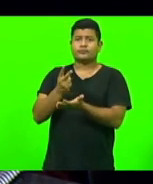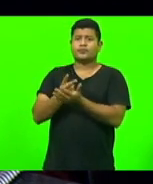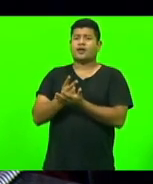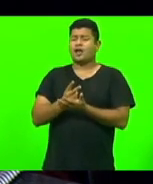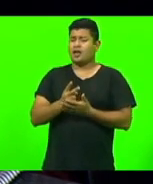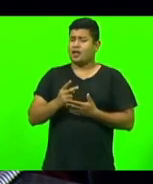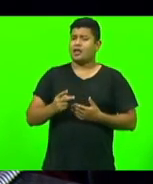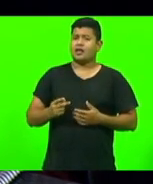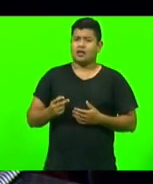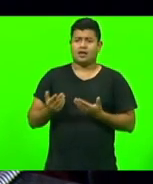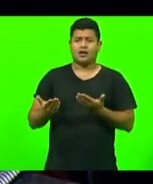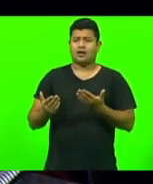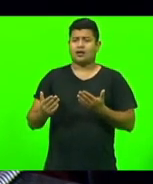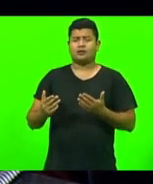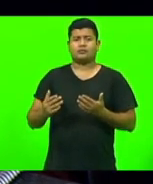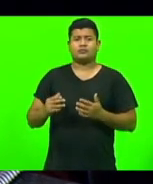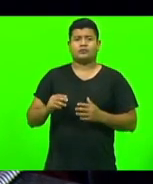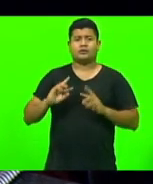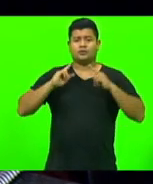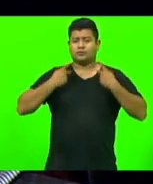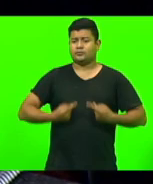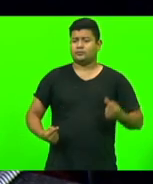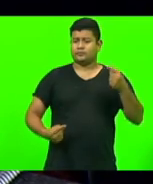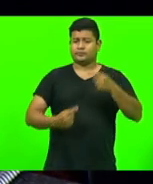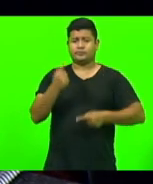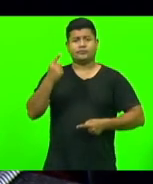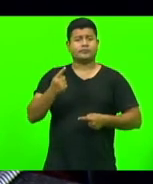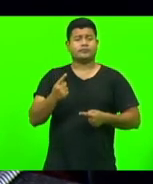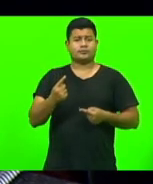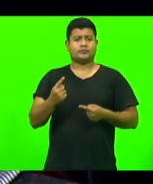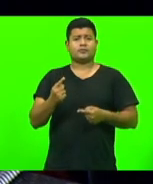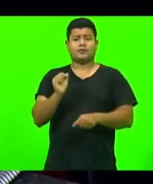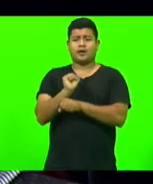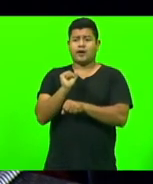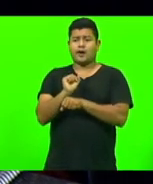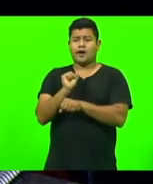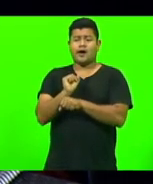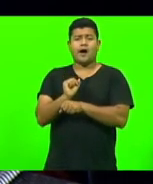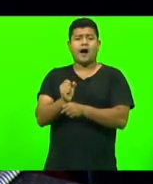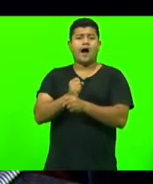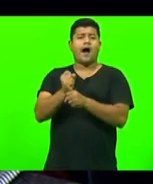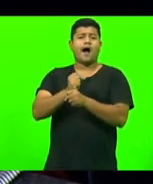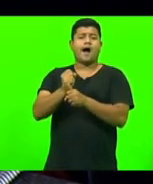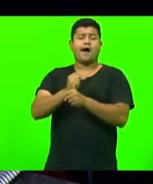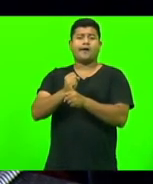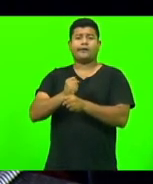aguardar anos por um procedimento, né? Infelizmente, vai